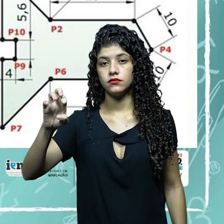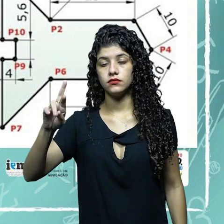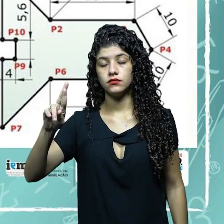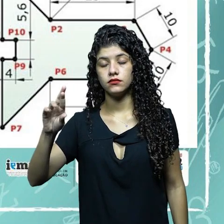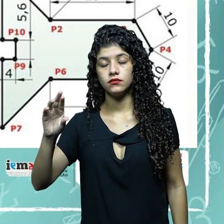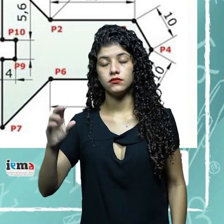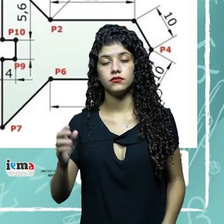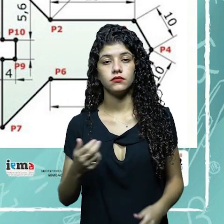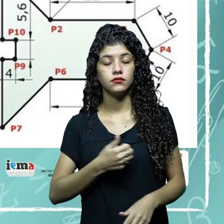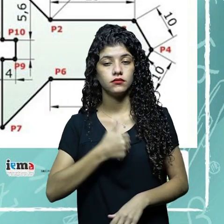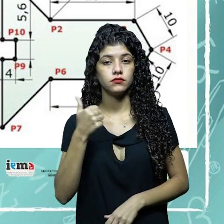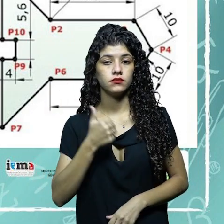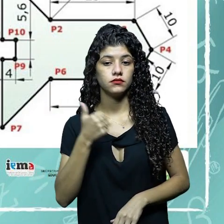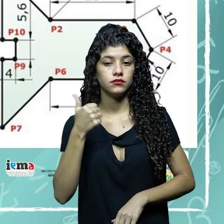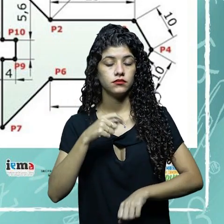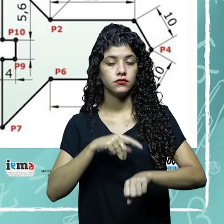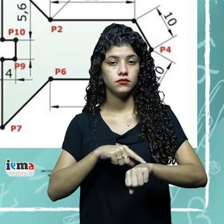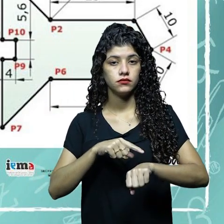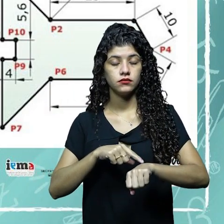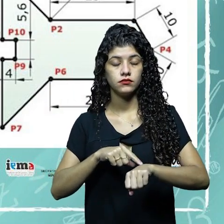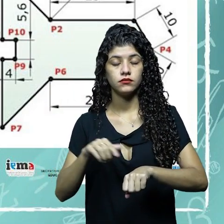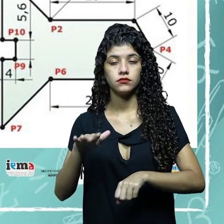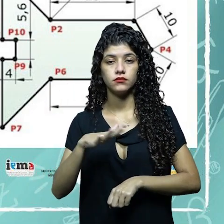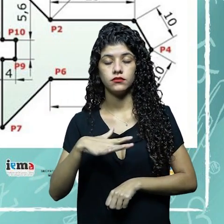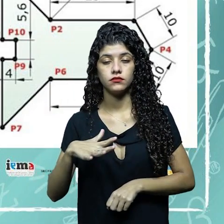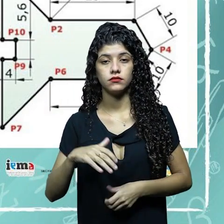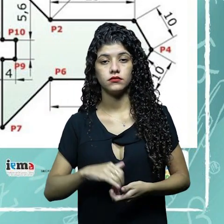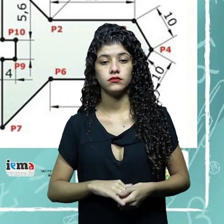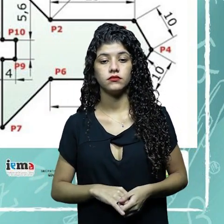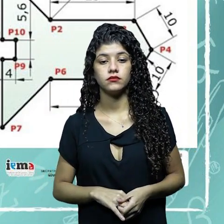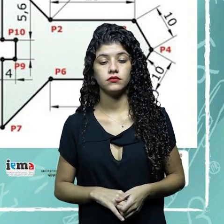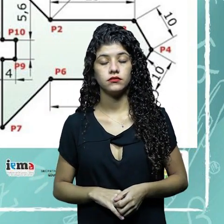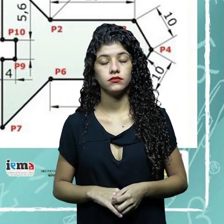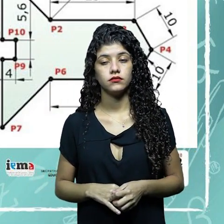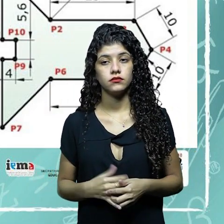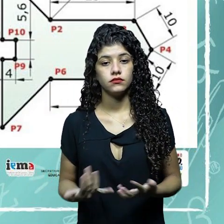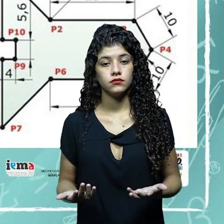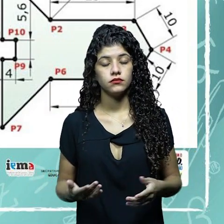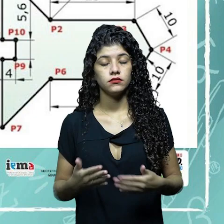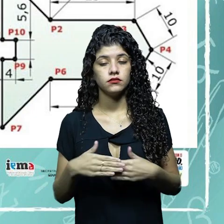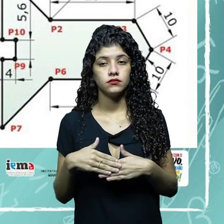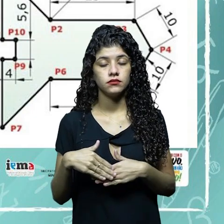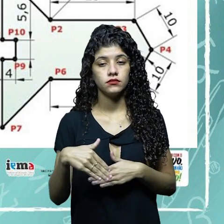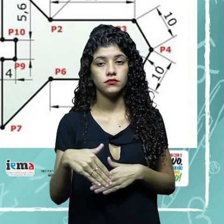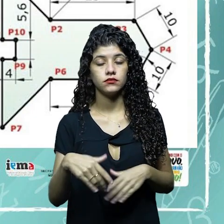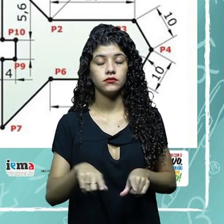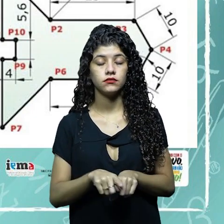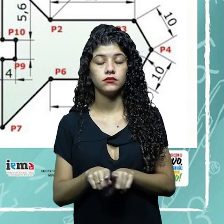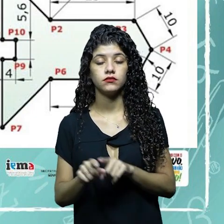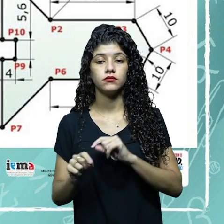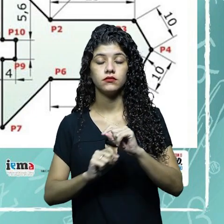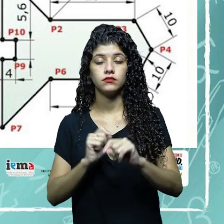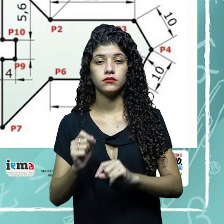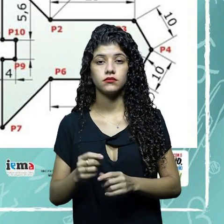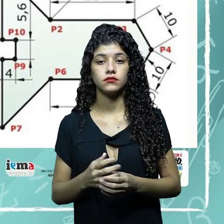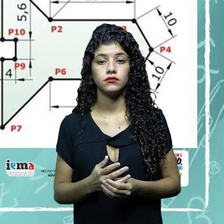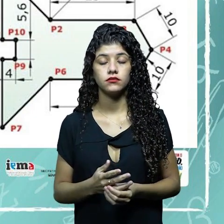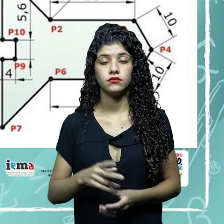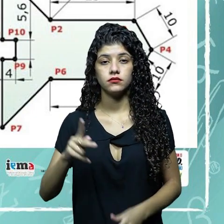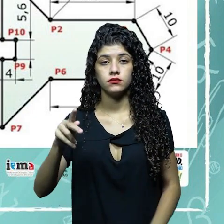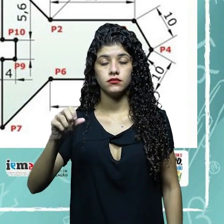trabalho, tranquilo. E na sequência, eu também, na polar, eu vou utilizar também o